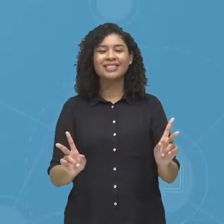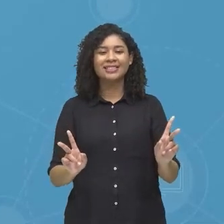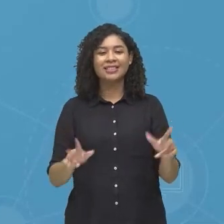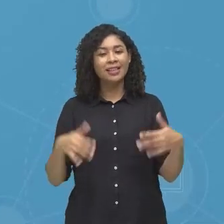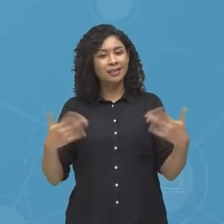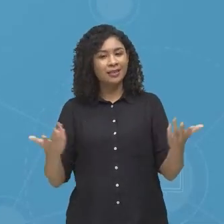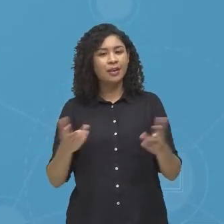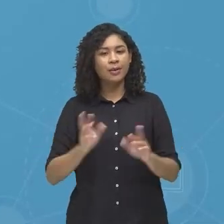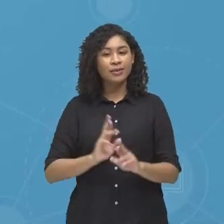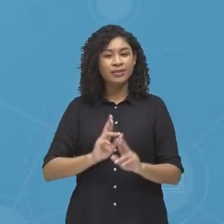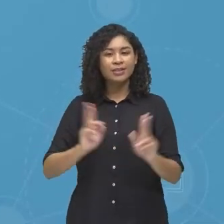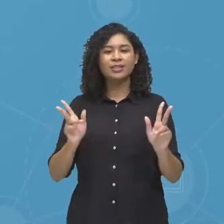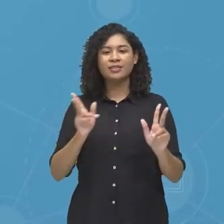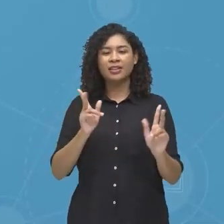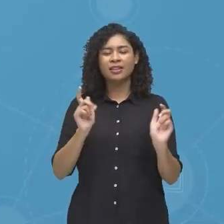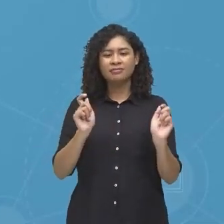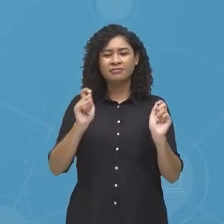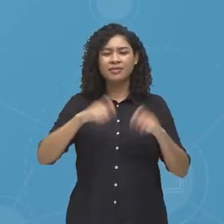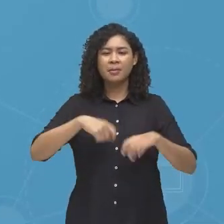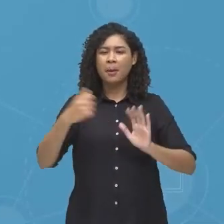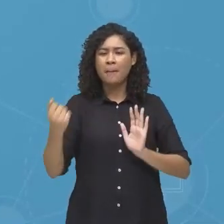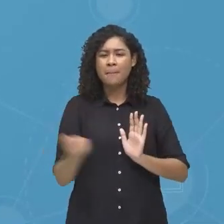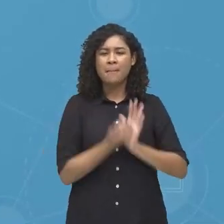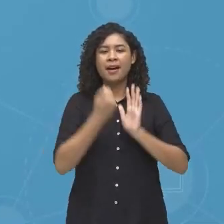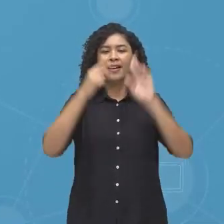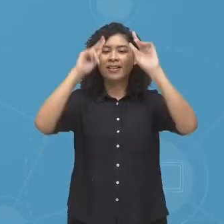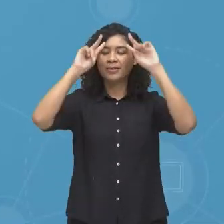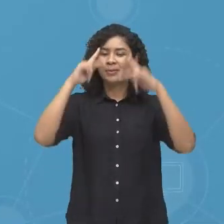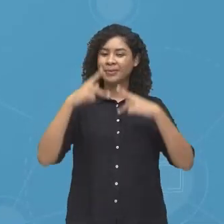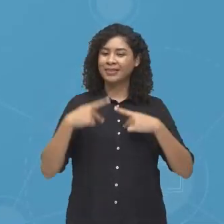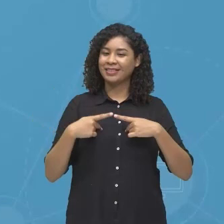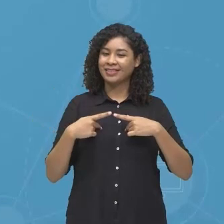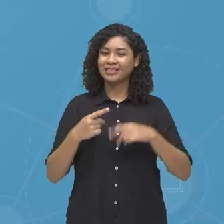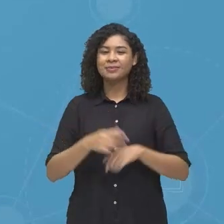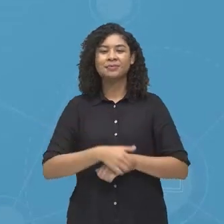diferente é o que marca toda a nossa humanidade.